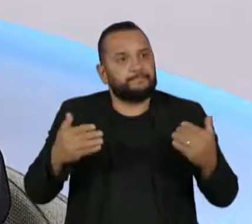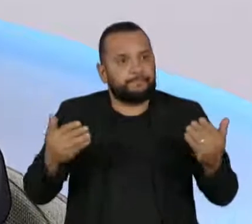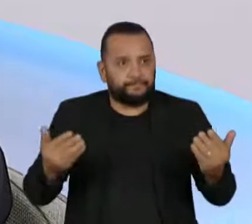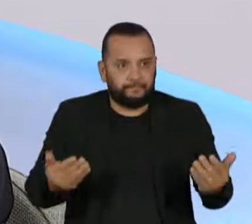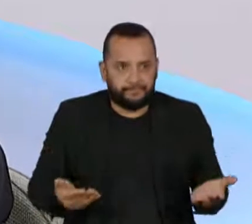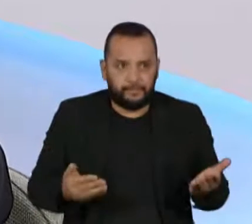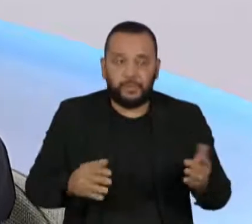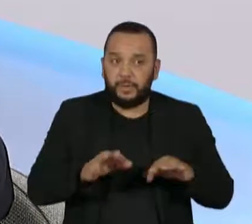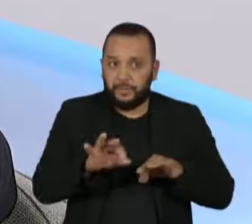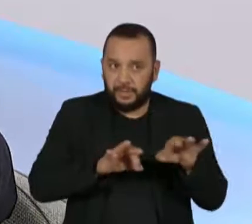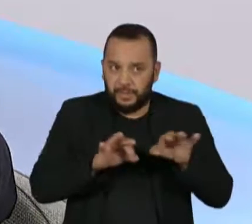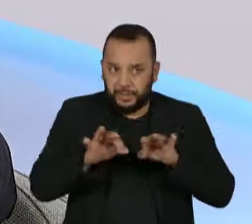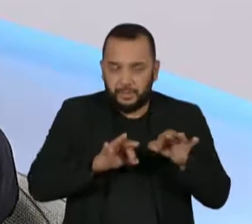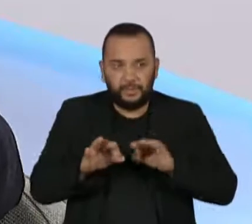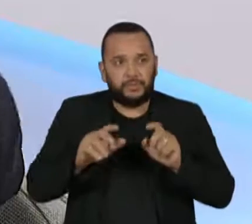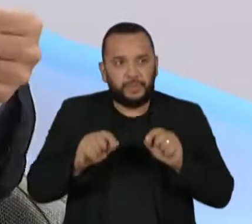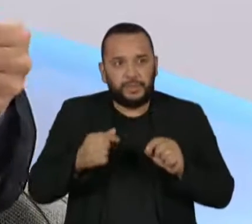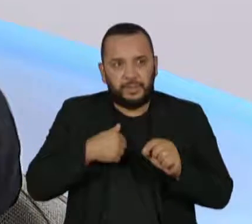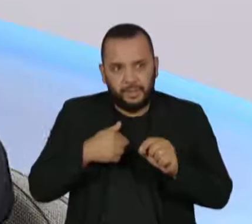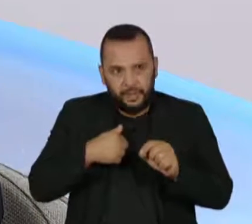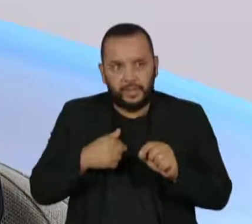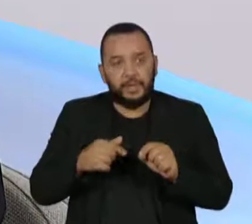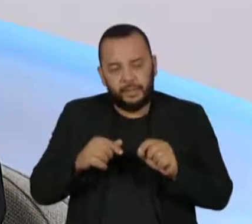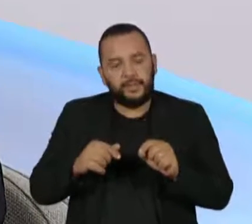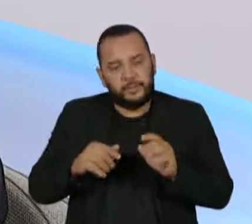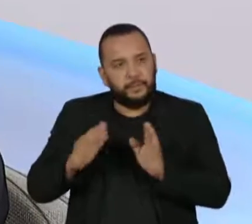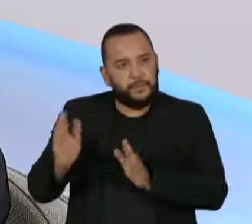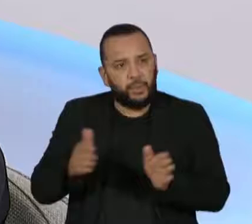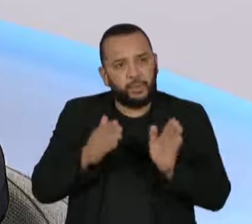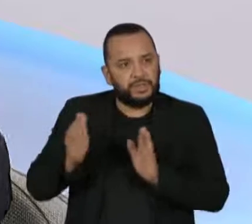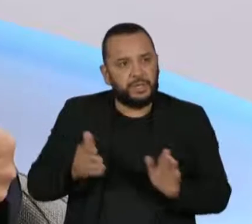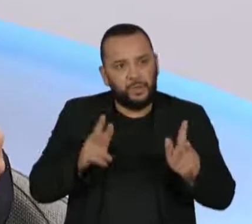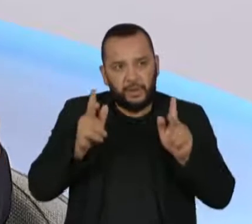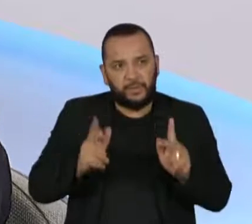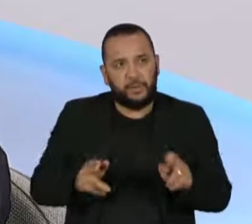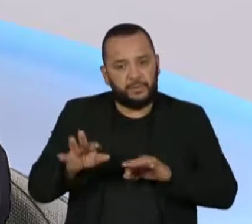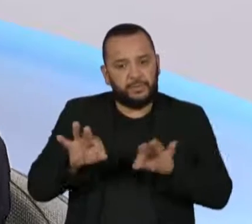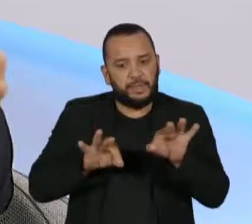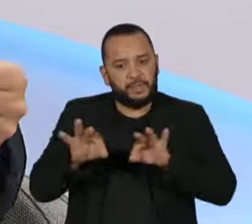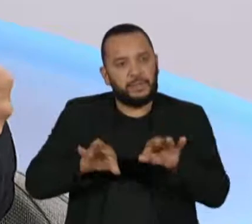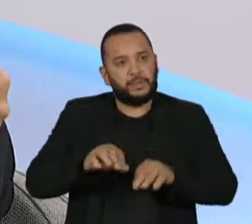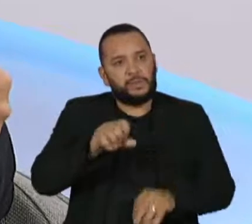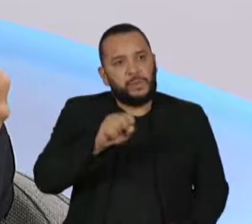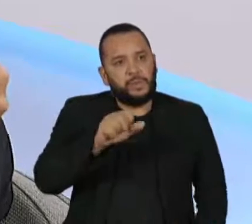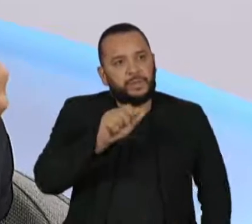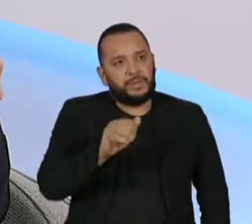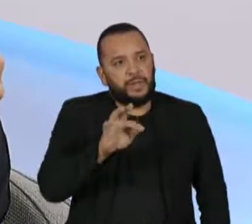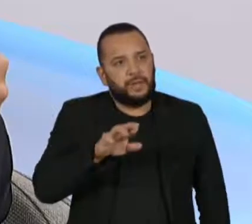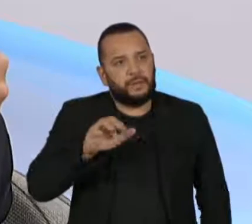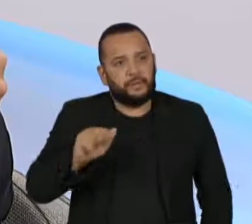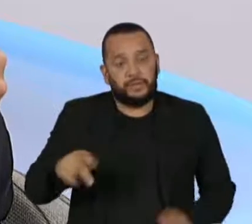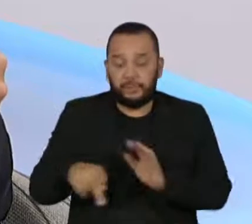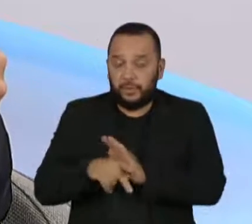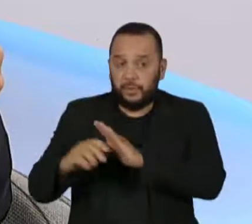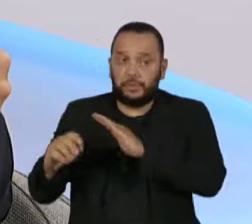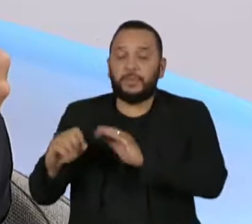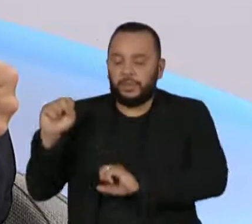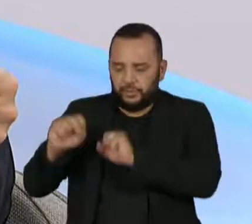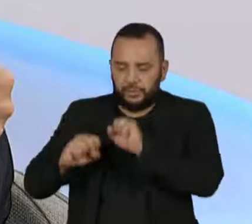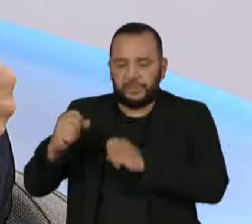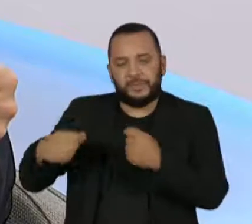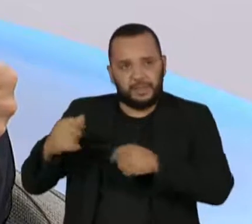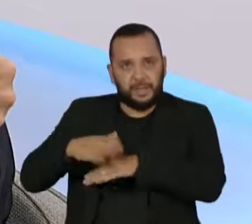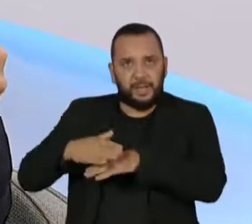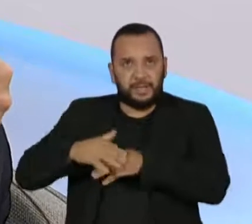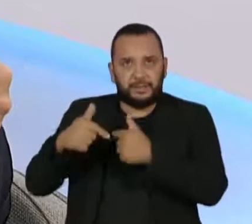que nós defendemos, que é o equivalente ao plano Safra para a indústria, ele precisa ser feito. Para você ter uma ideia, William, nos